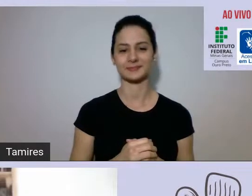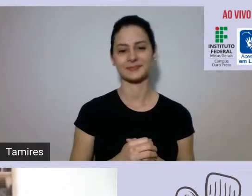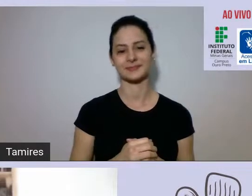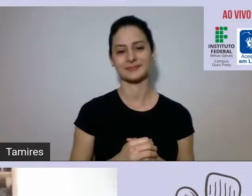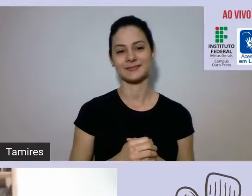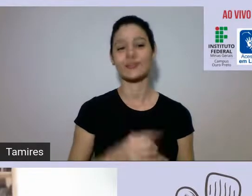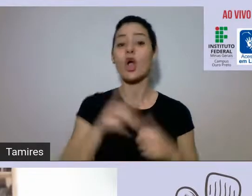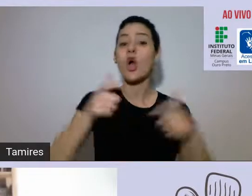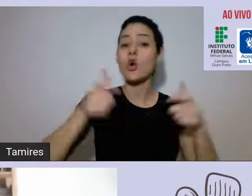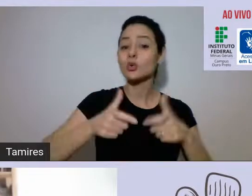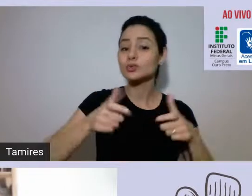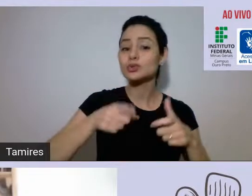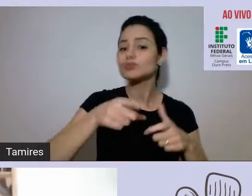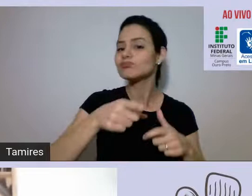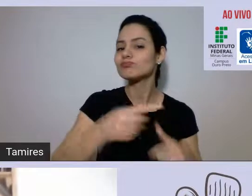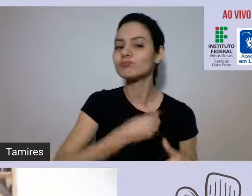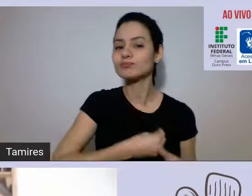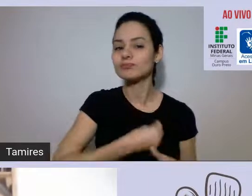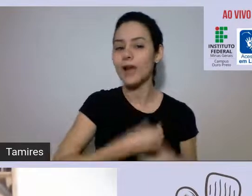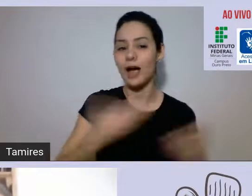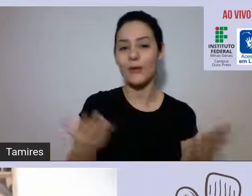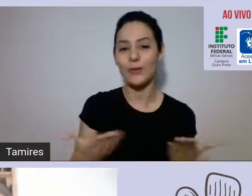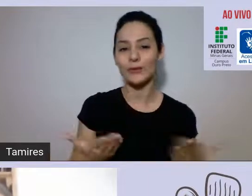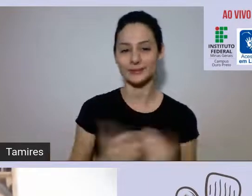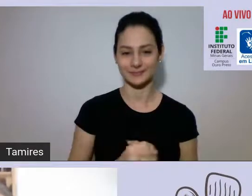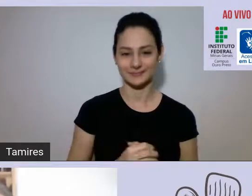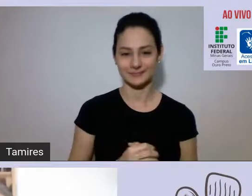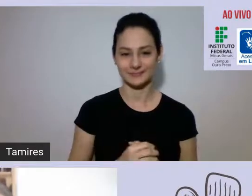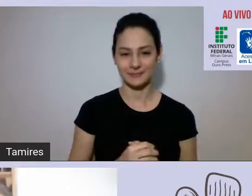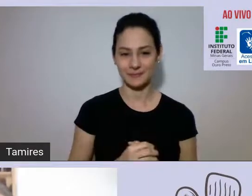¿Se está onde, profesor, ahora?